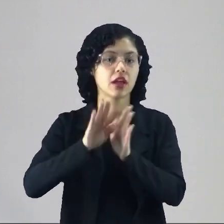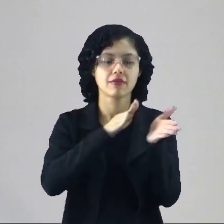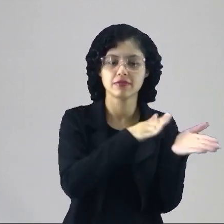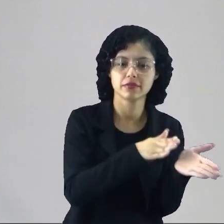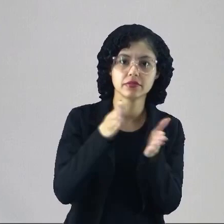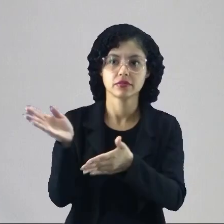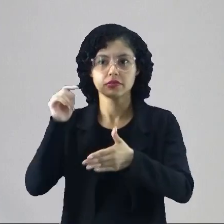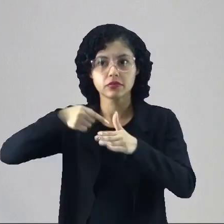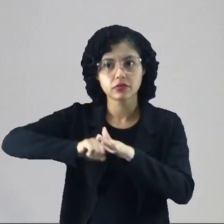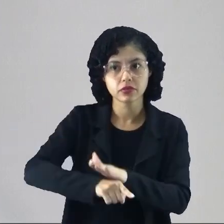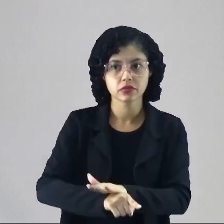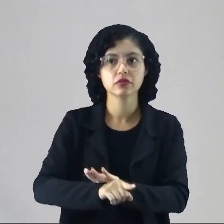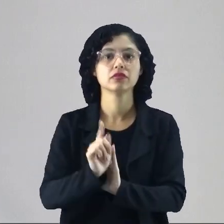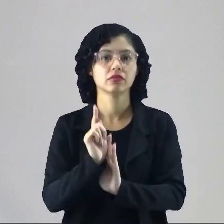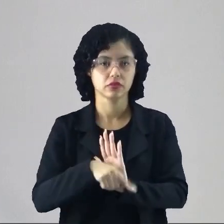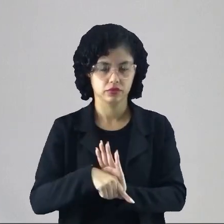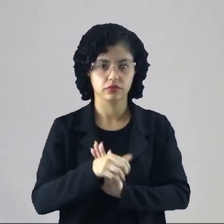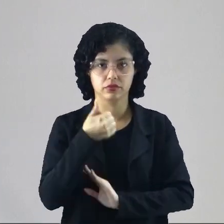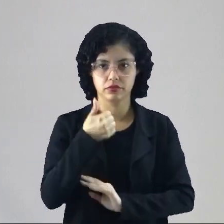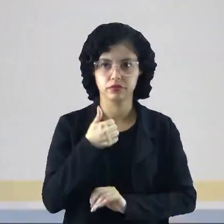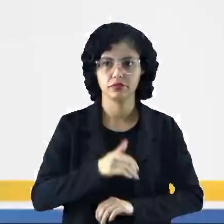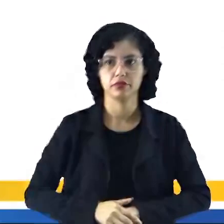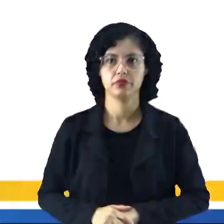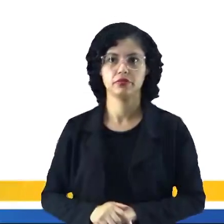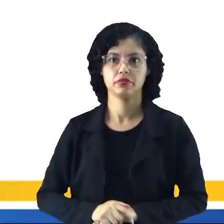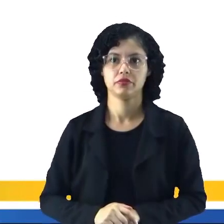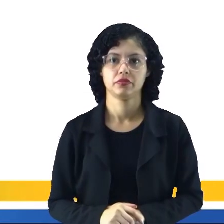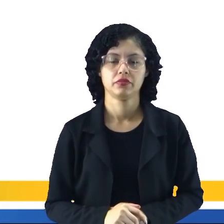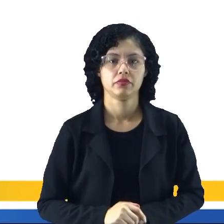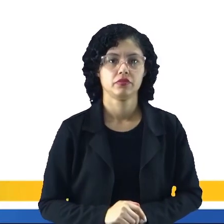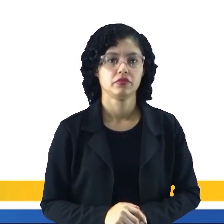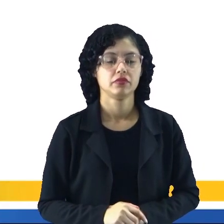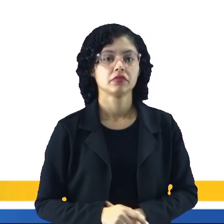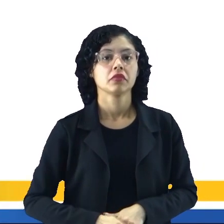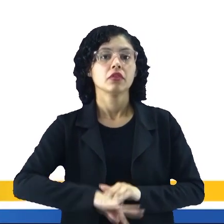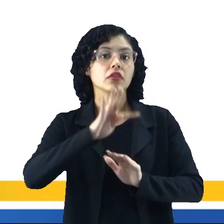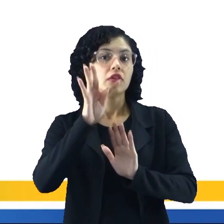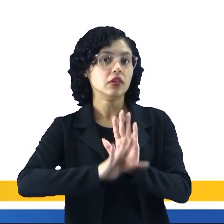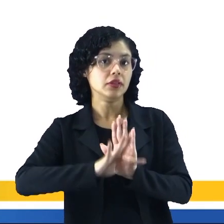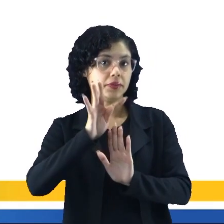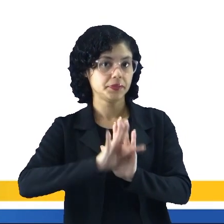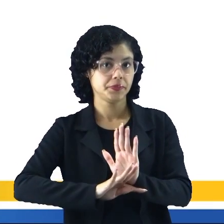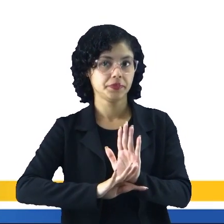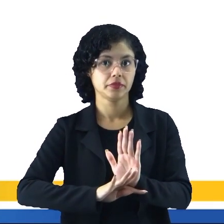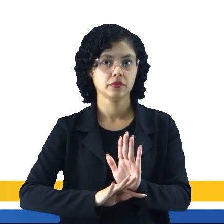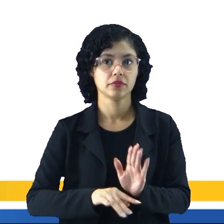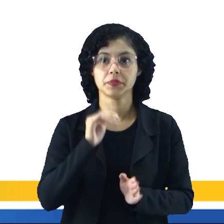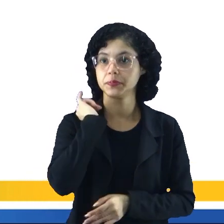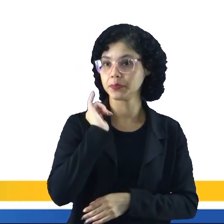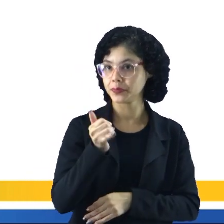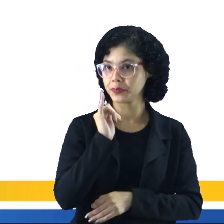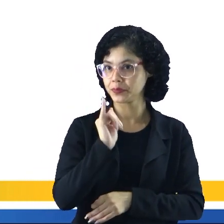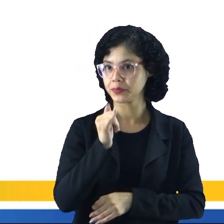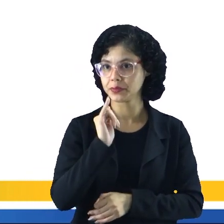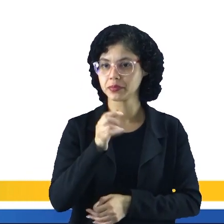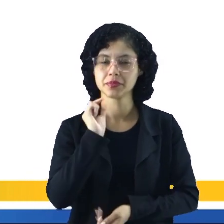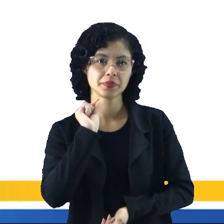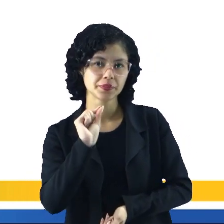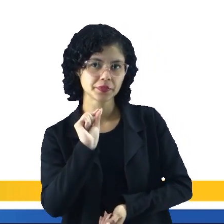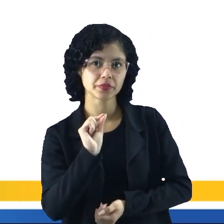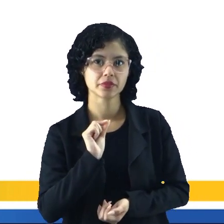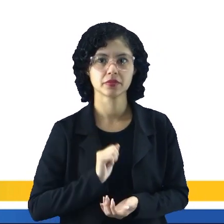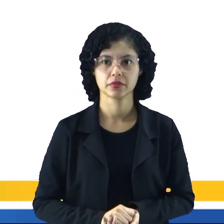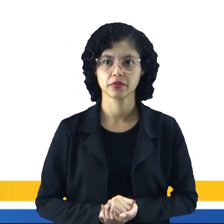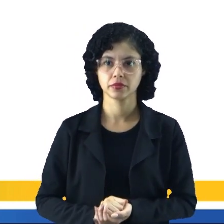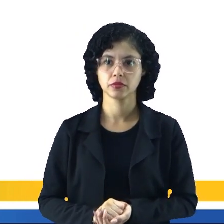parte daquele gênero Ok vamos lá vamos continuar então a narração ela tem a função de